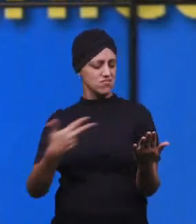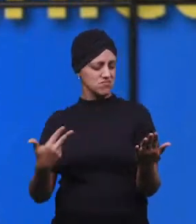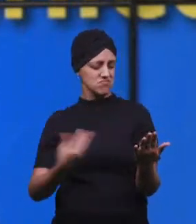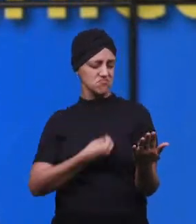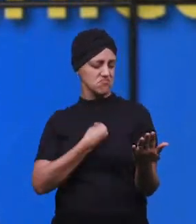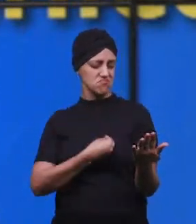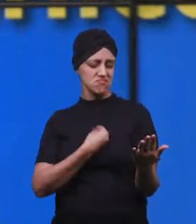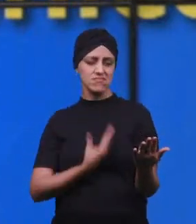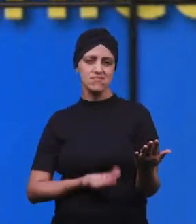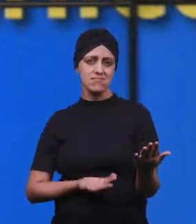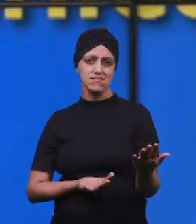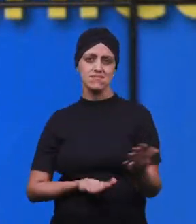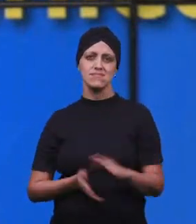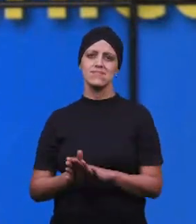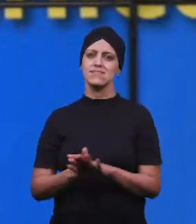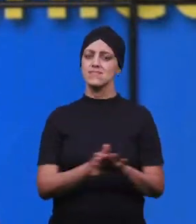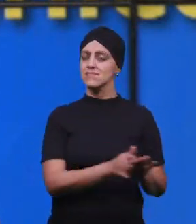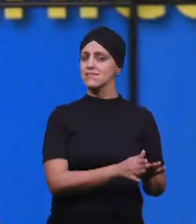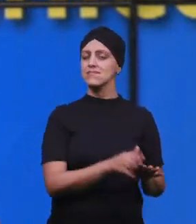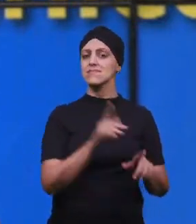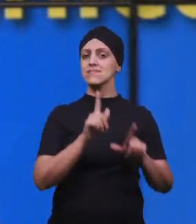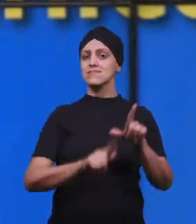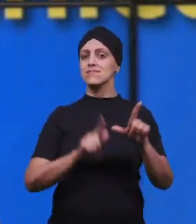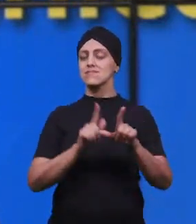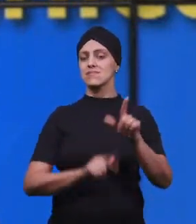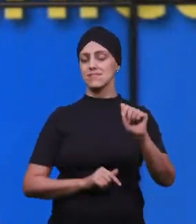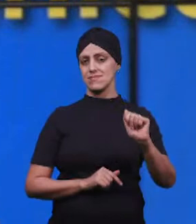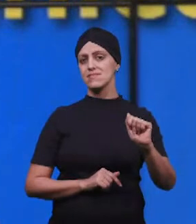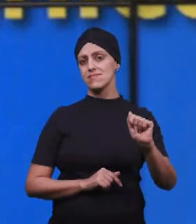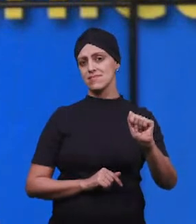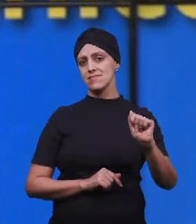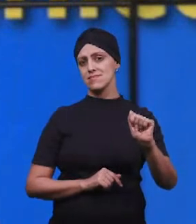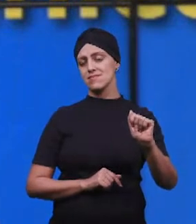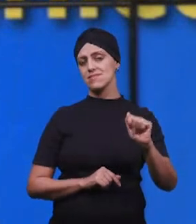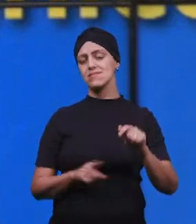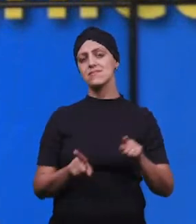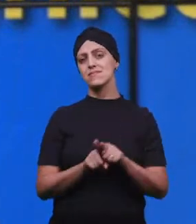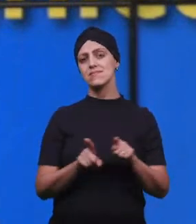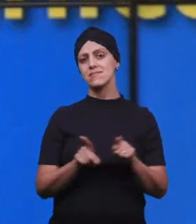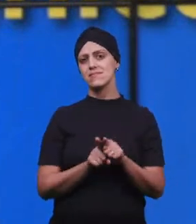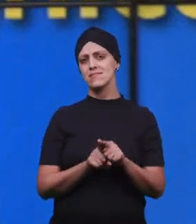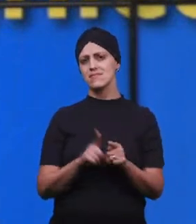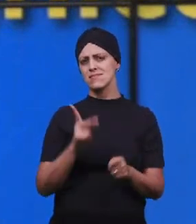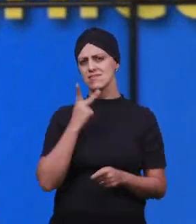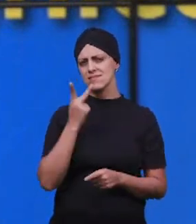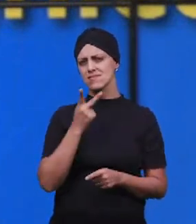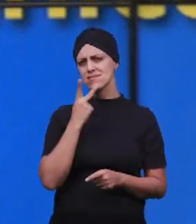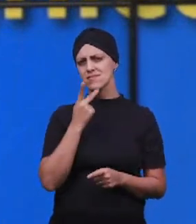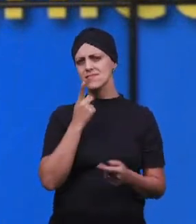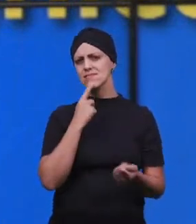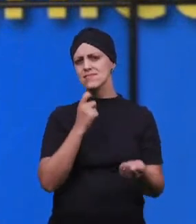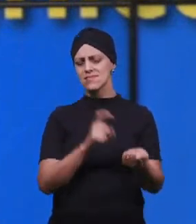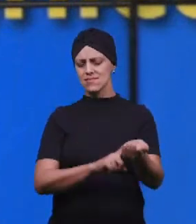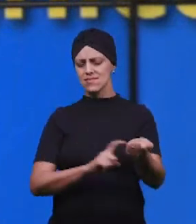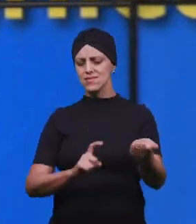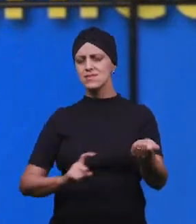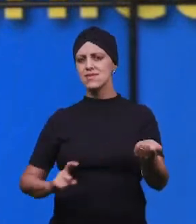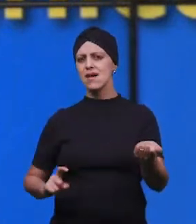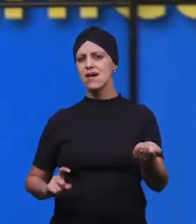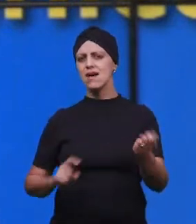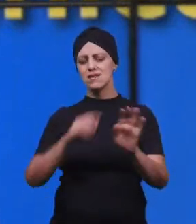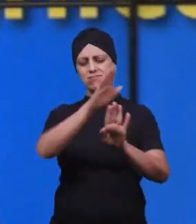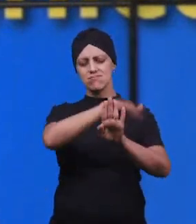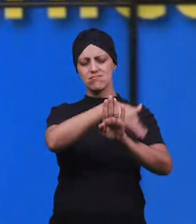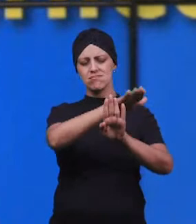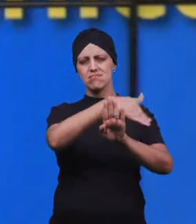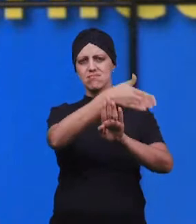letra, que as pessoas interpretam na Bíblia, né? E, por último, a letra A, que foi muito bem comentada também, o sangue, né? Ali